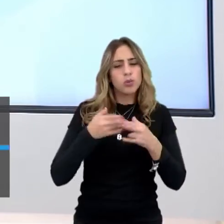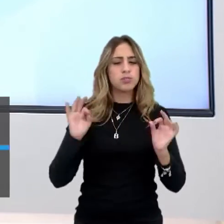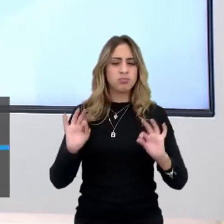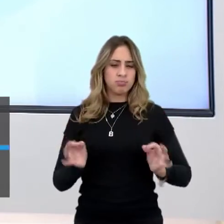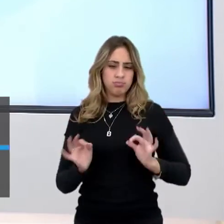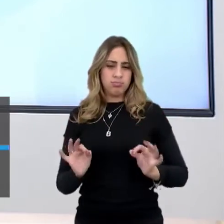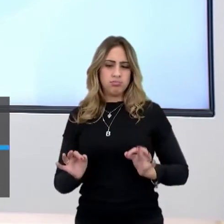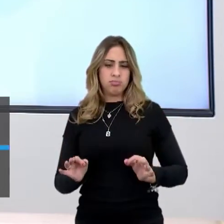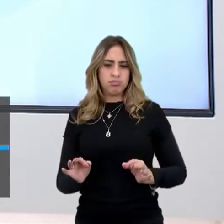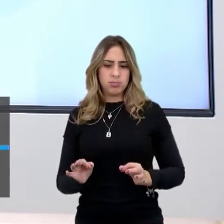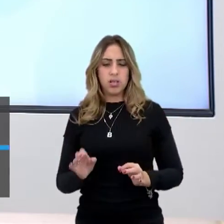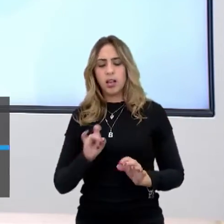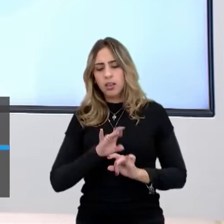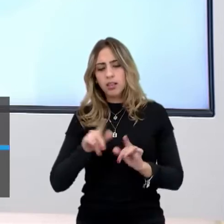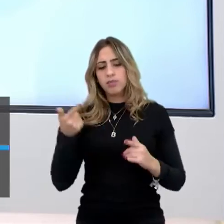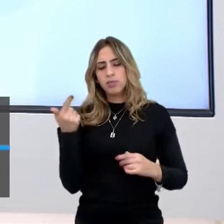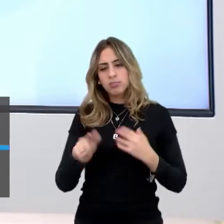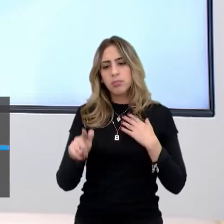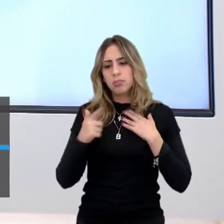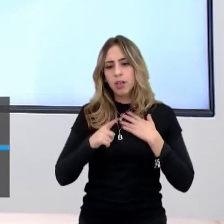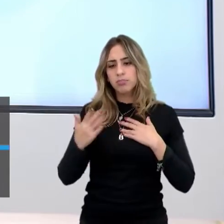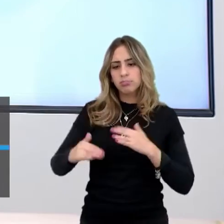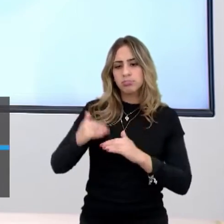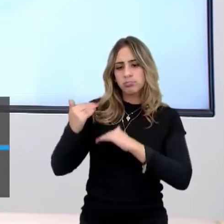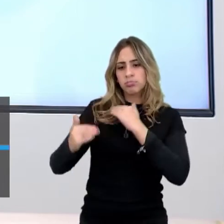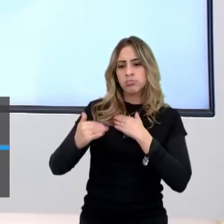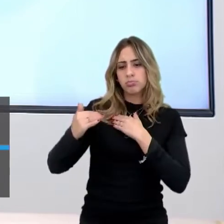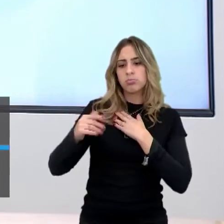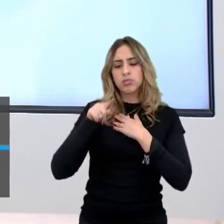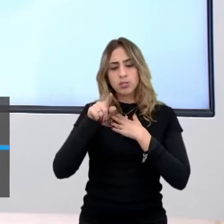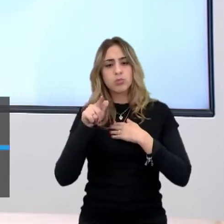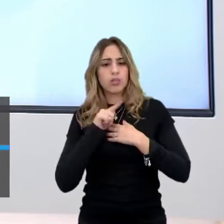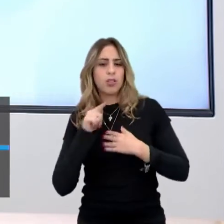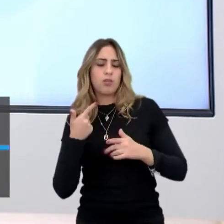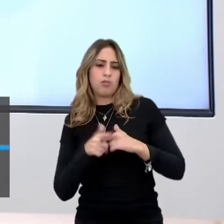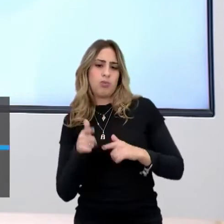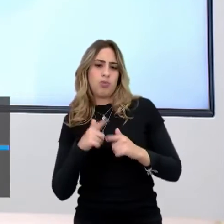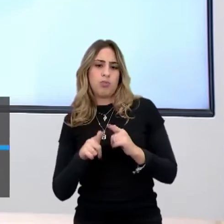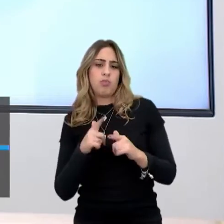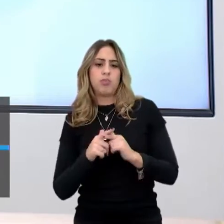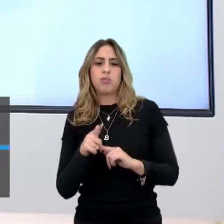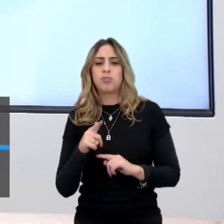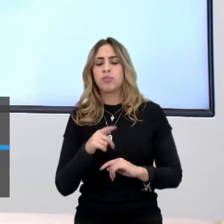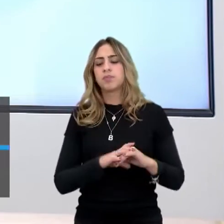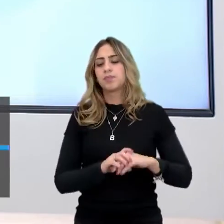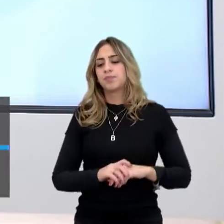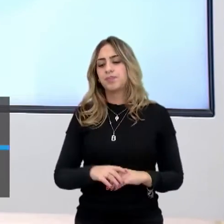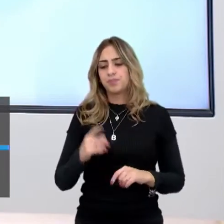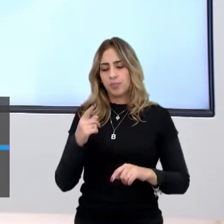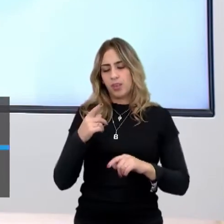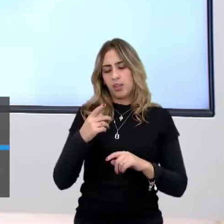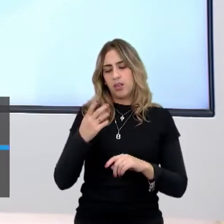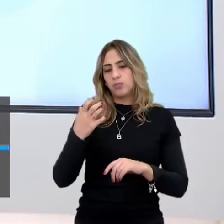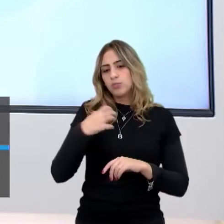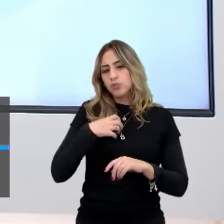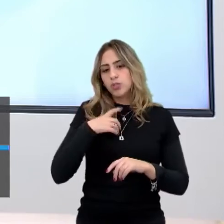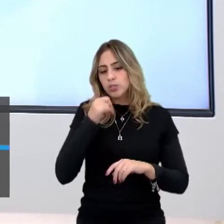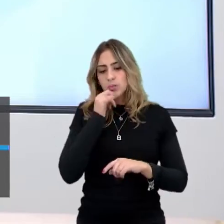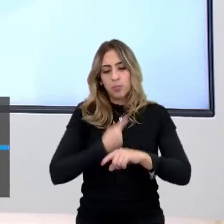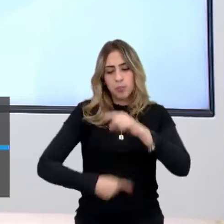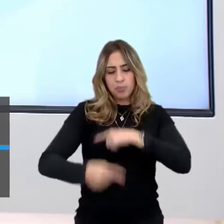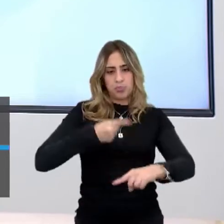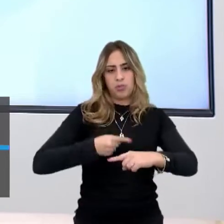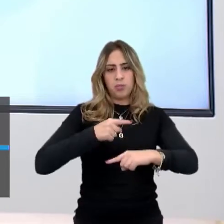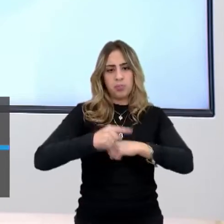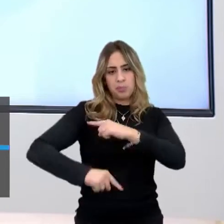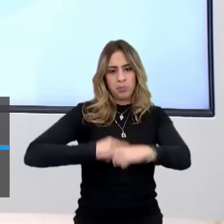Cada dia cresce mais, né? Então isso afeta, né? É um efeito cascata, né? Que na realidade o que acontece? Vai afetar